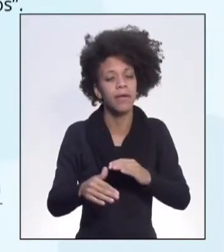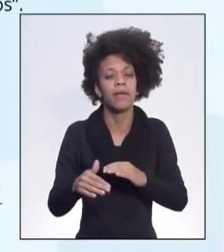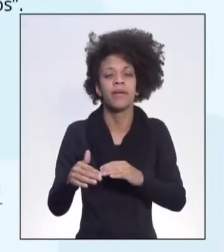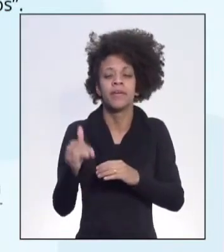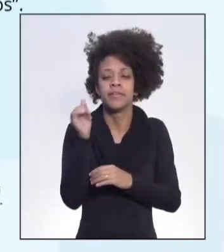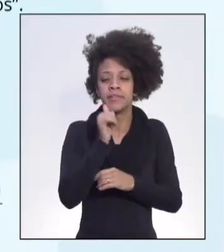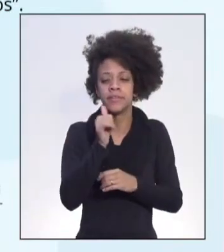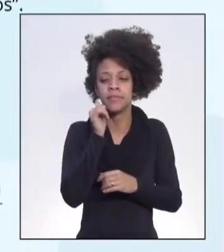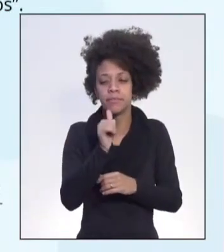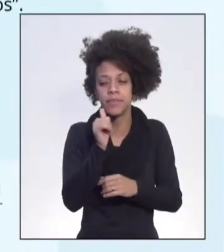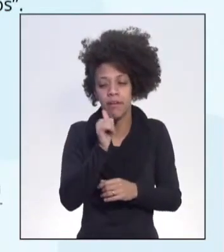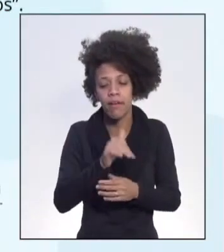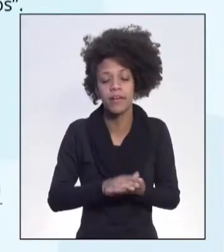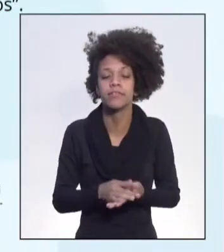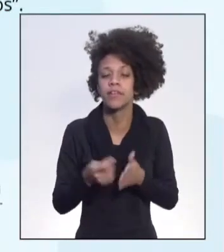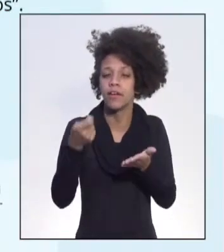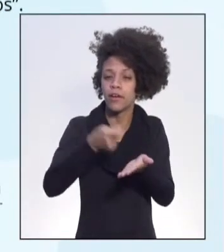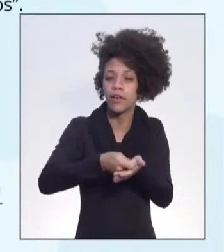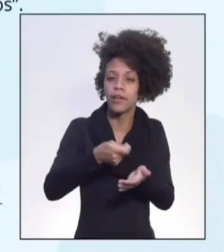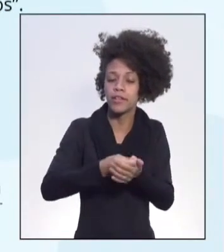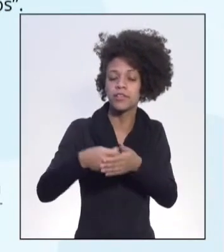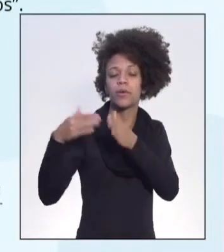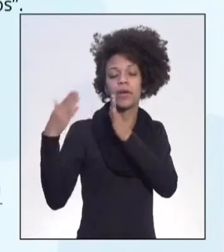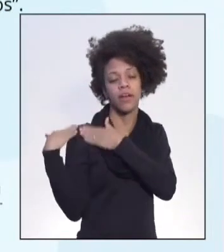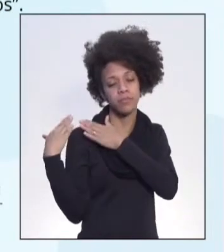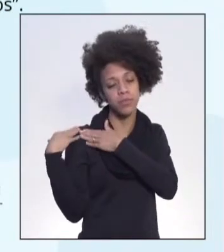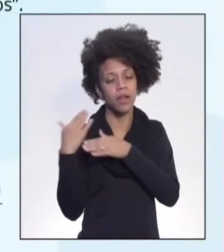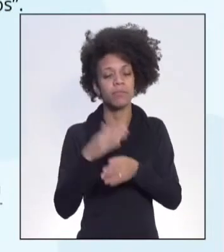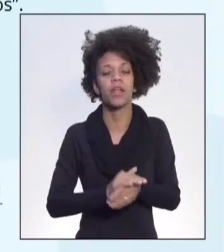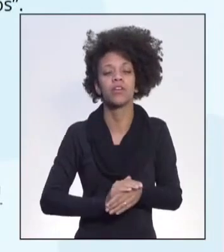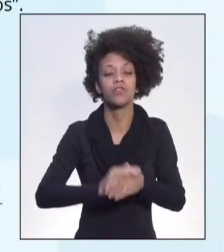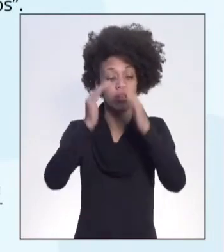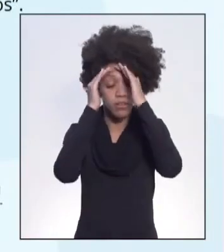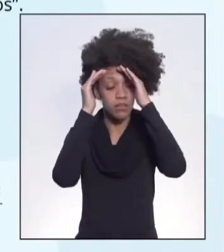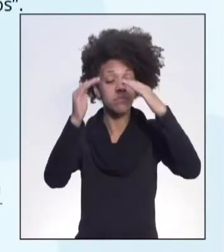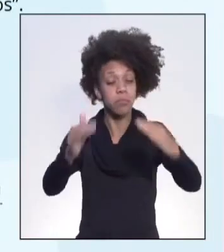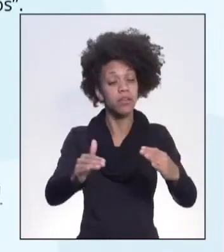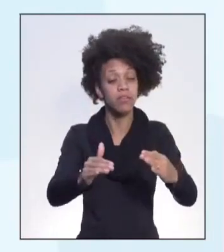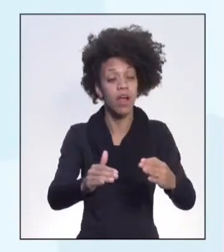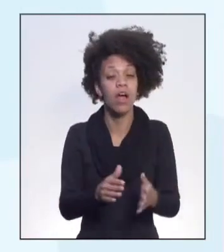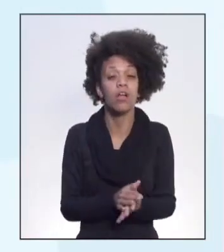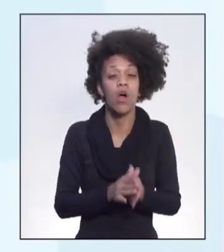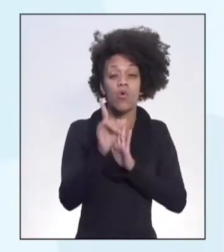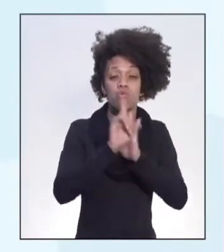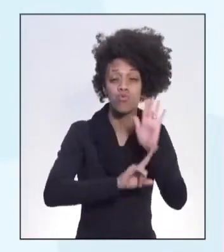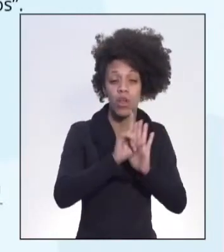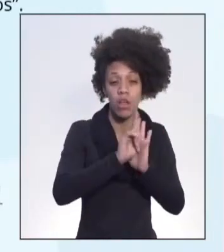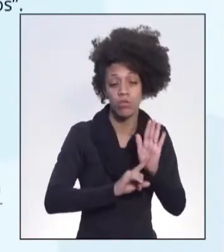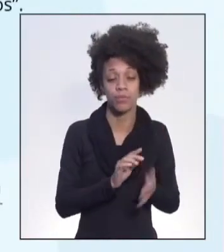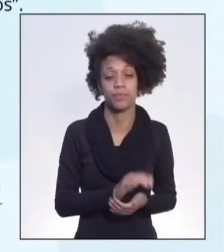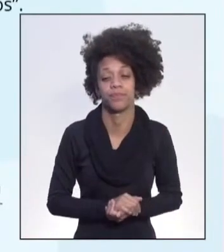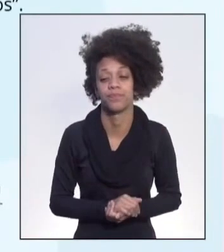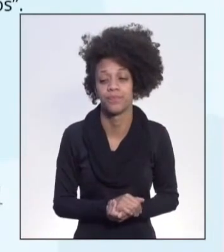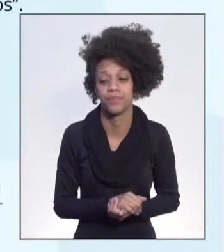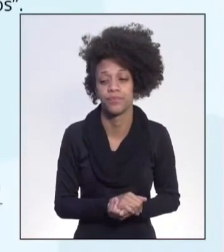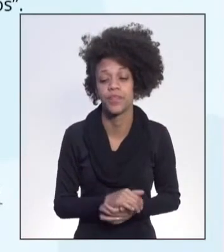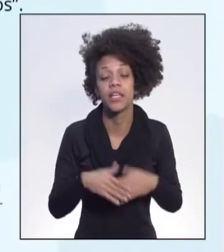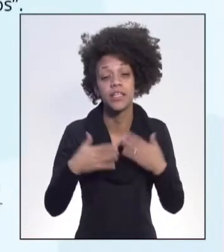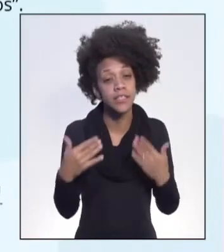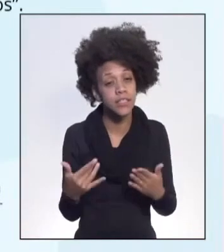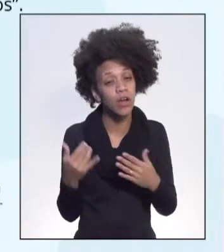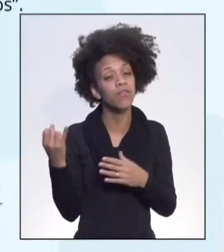mulheres suas reivindicações e, a respeito, perceberem os seus direitos, né? Então, foi